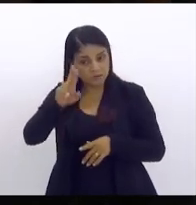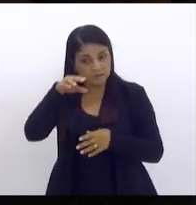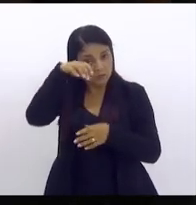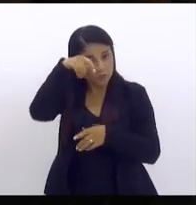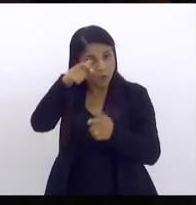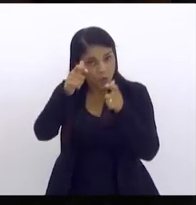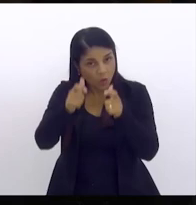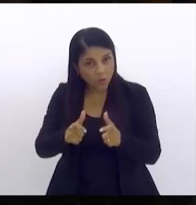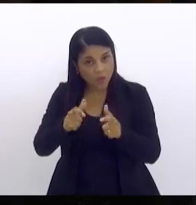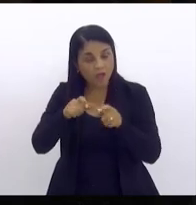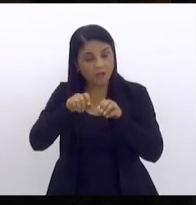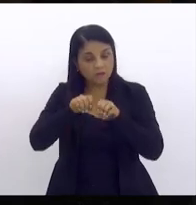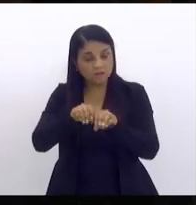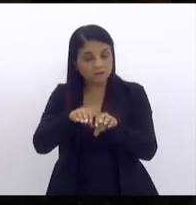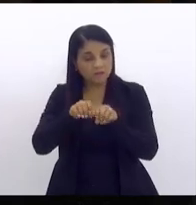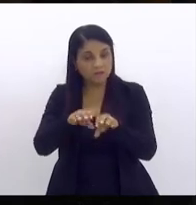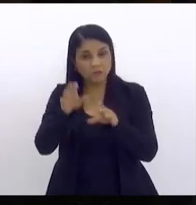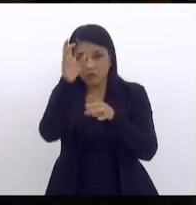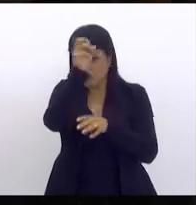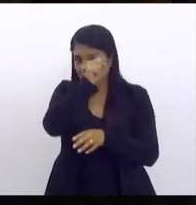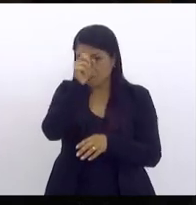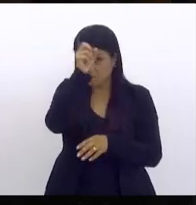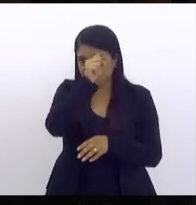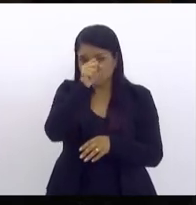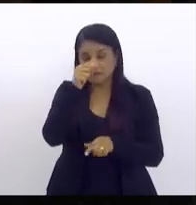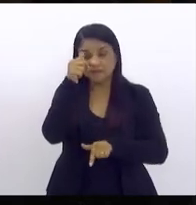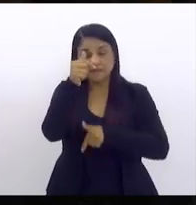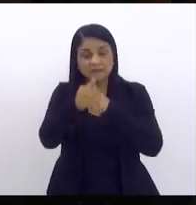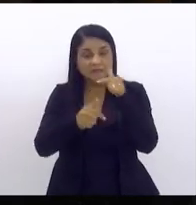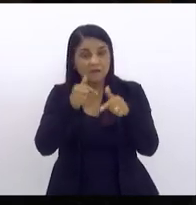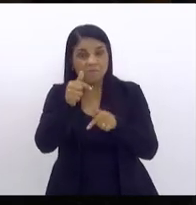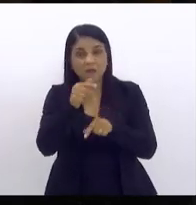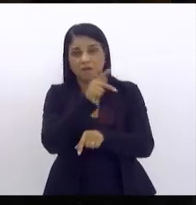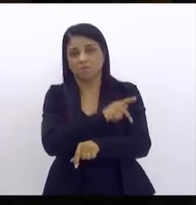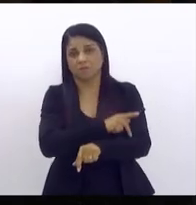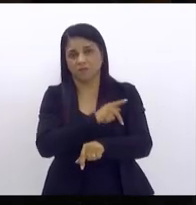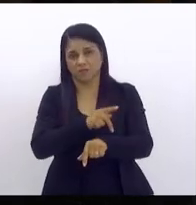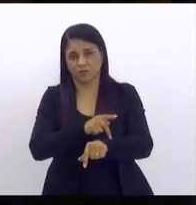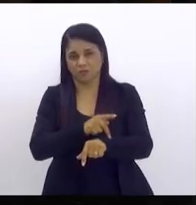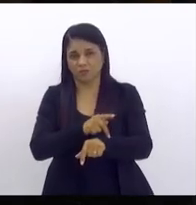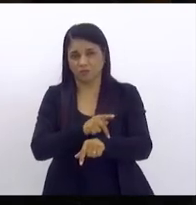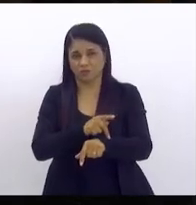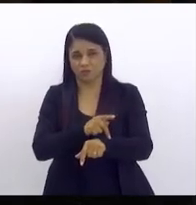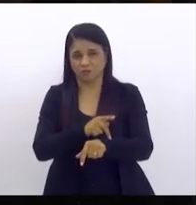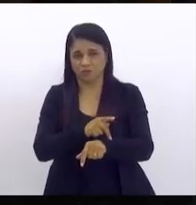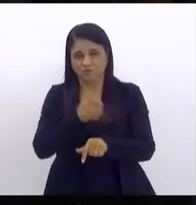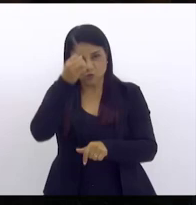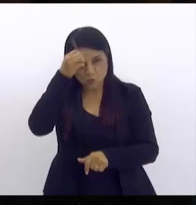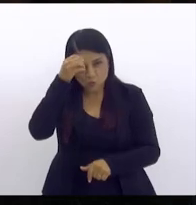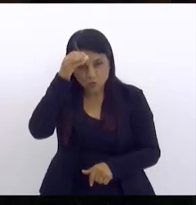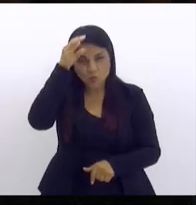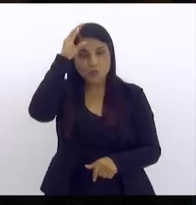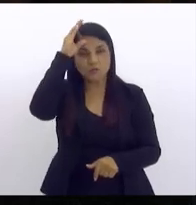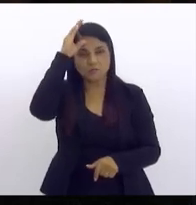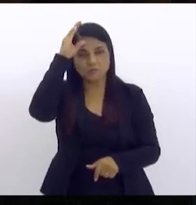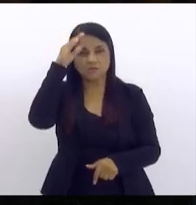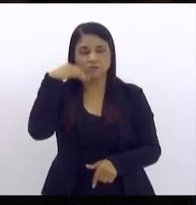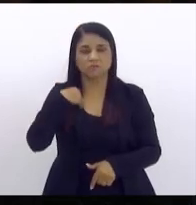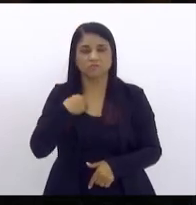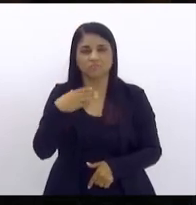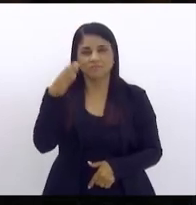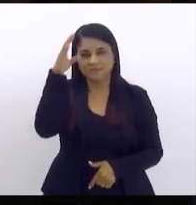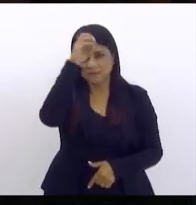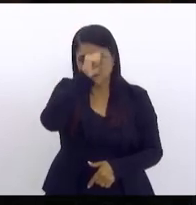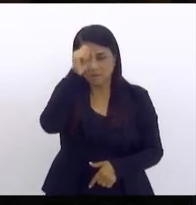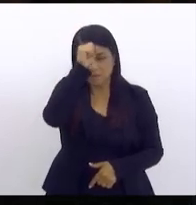lugar de trabalho pedagógico, de produção do conhecimento, de produção do saber.